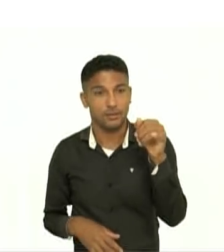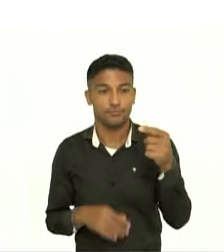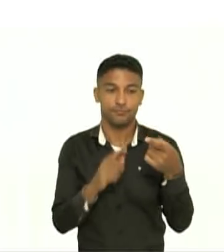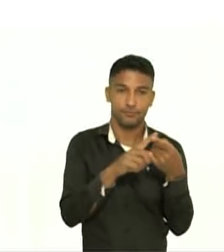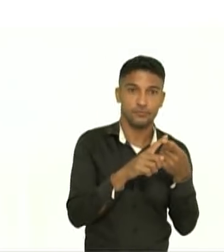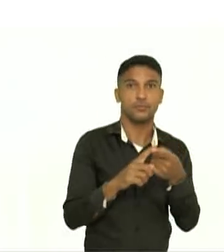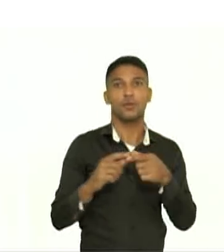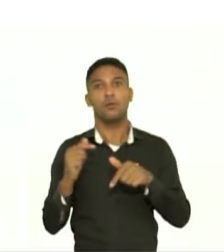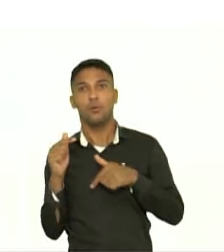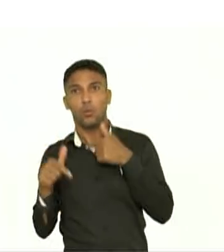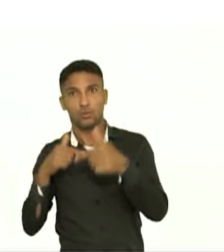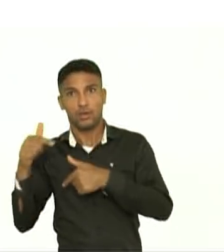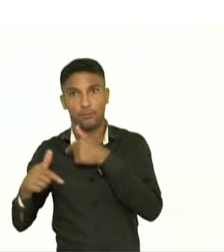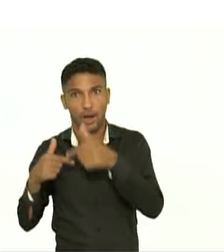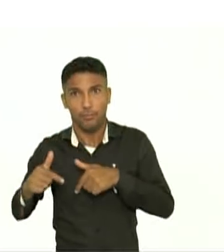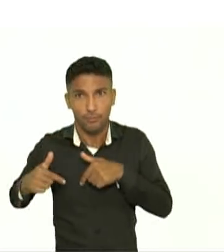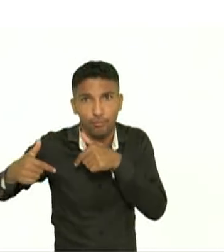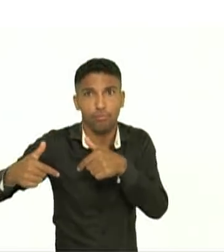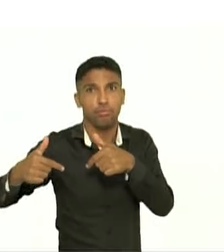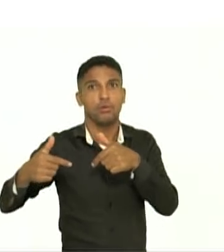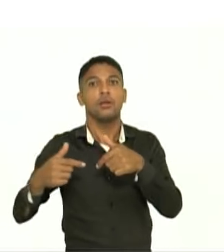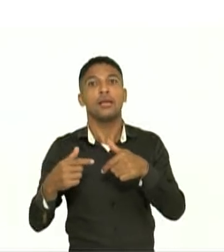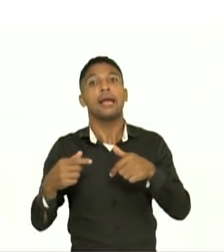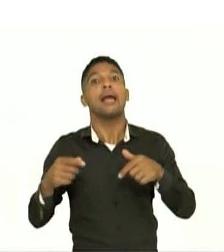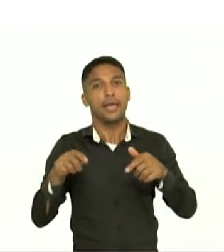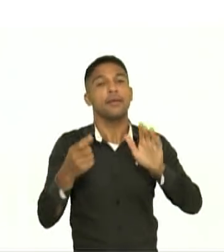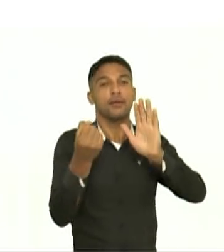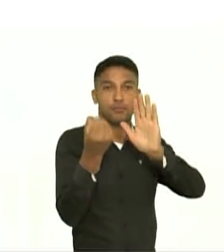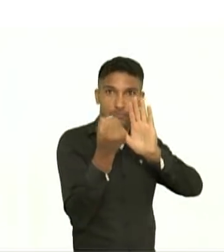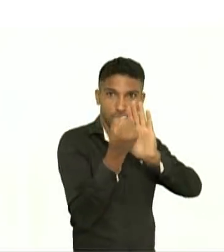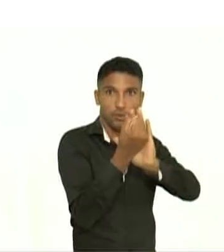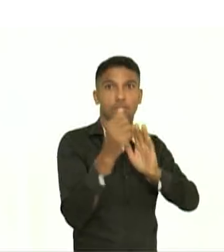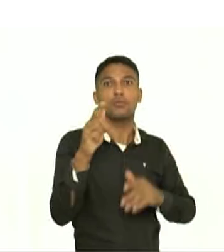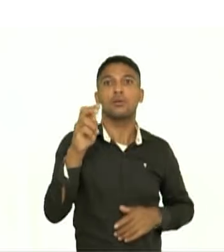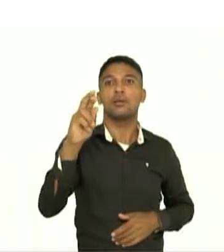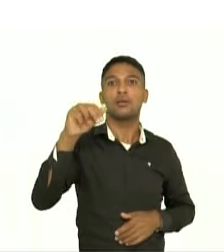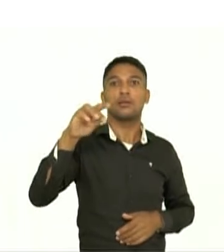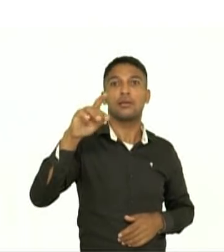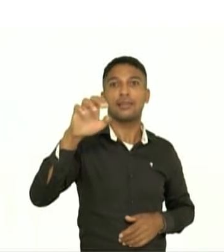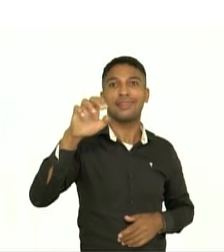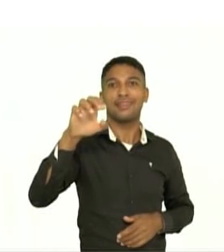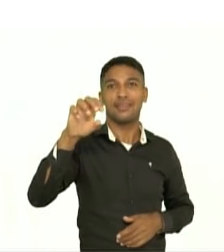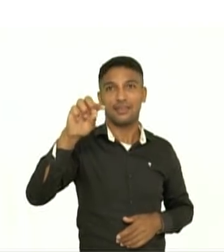uma grandeza escalar, certo? Fique esperto nessa dica aí.